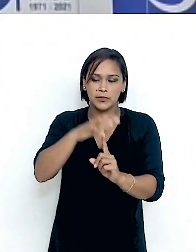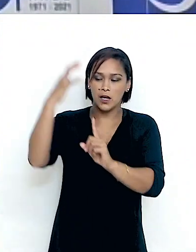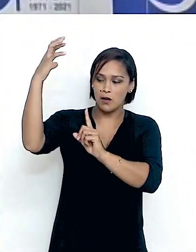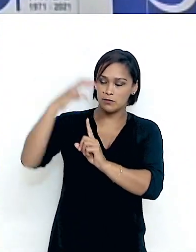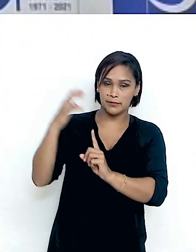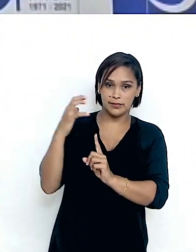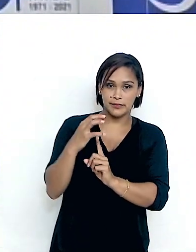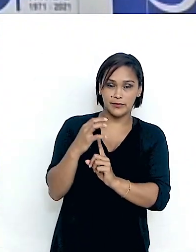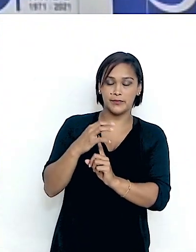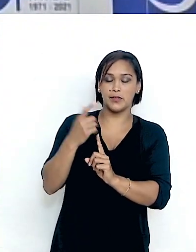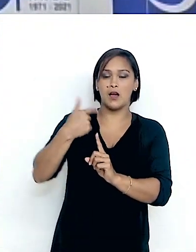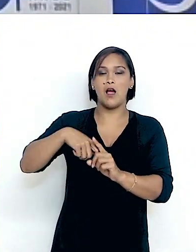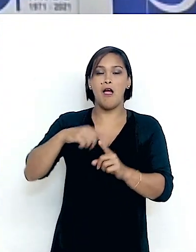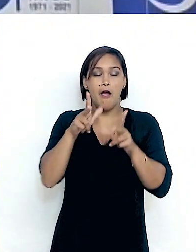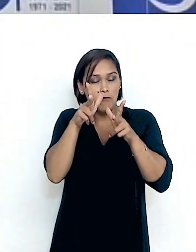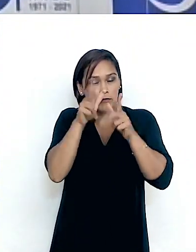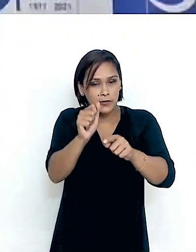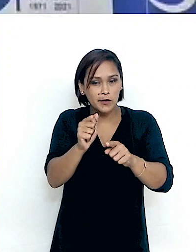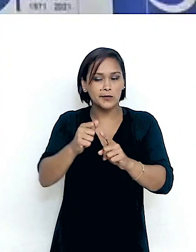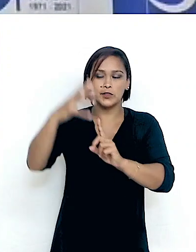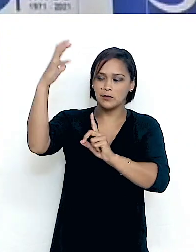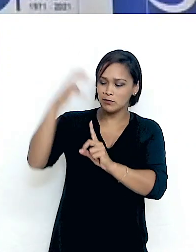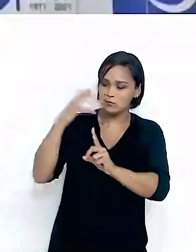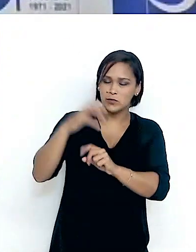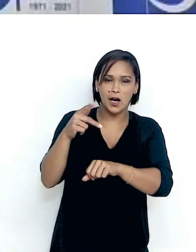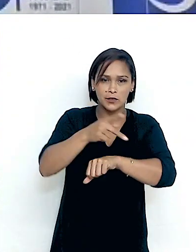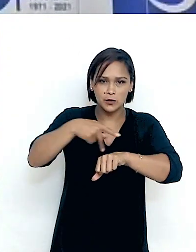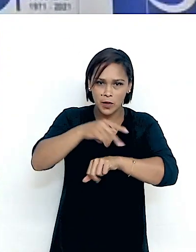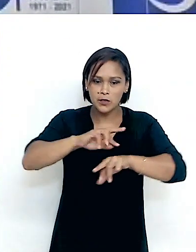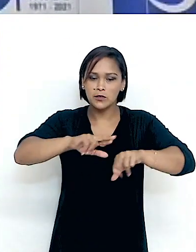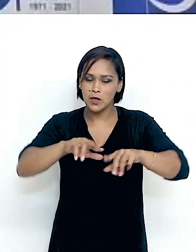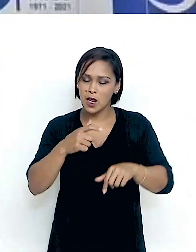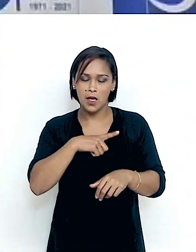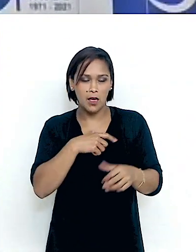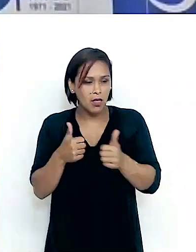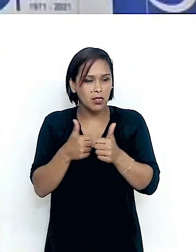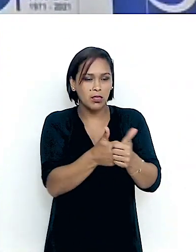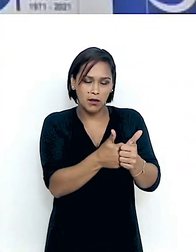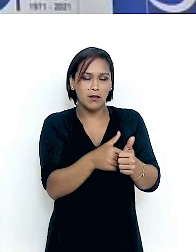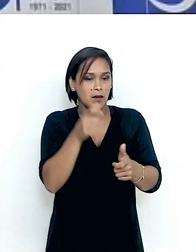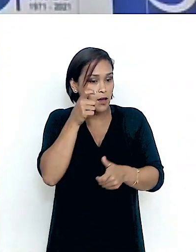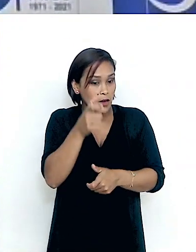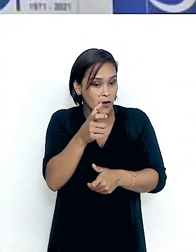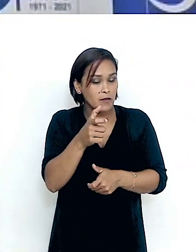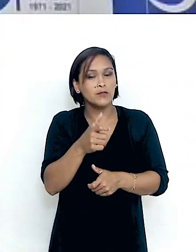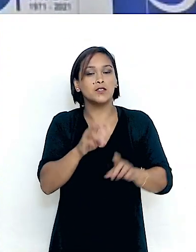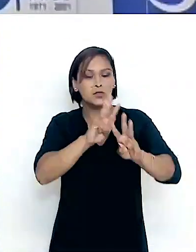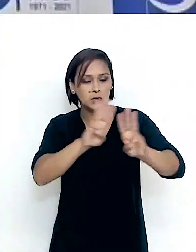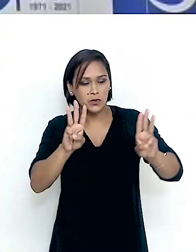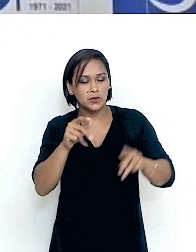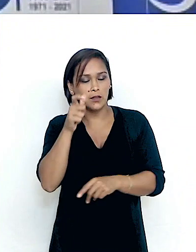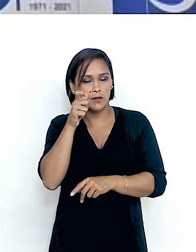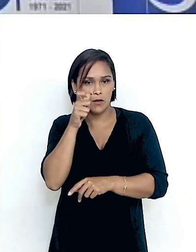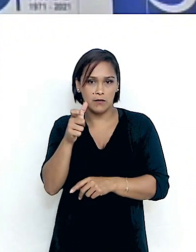de uma maneira muito forte. Enfim, a gente tem acompanhado isso, inclusive por meio do noticiários,